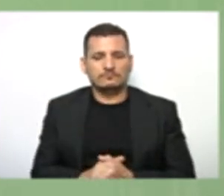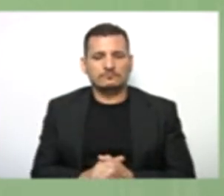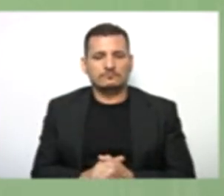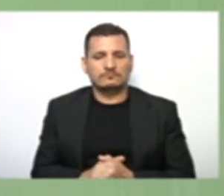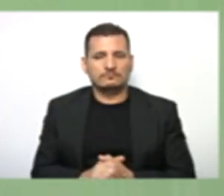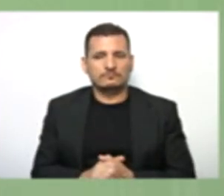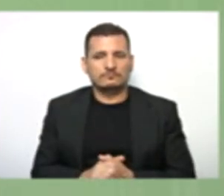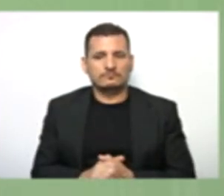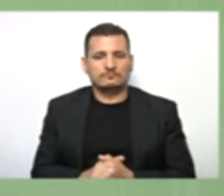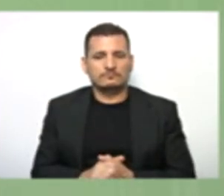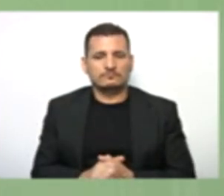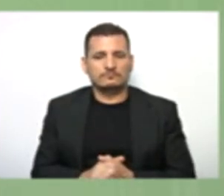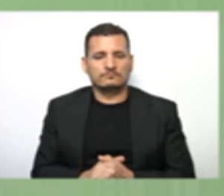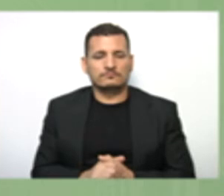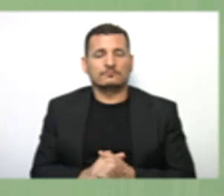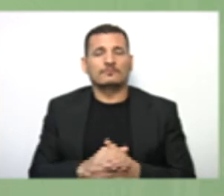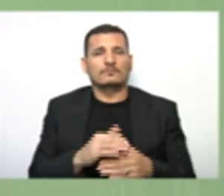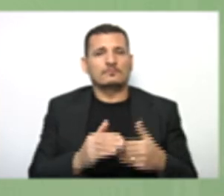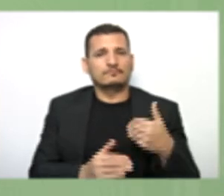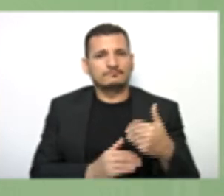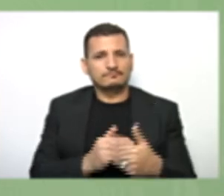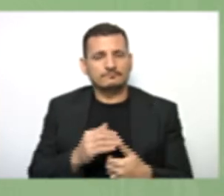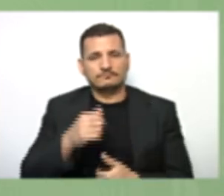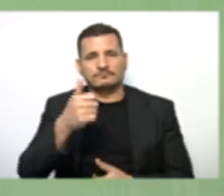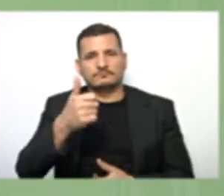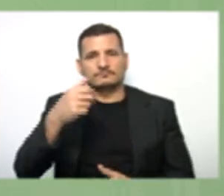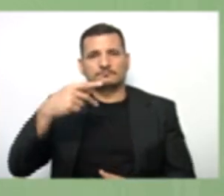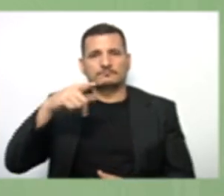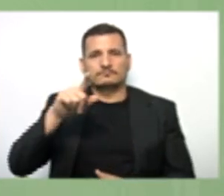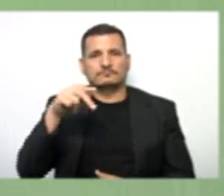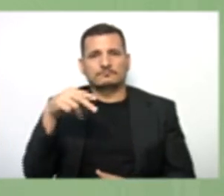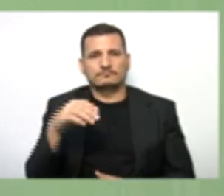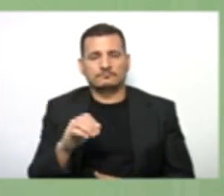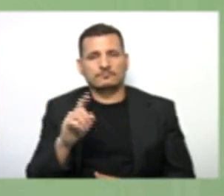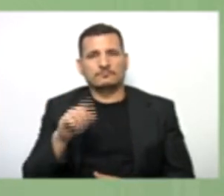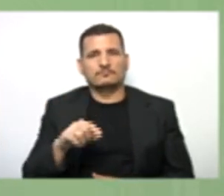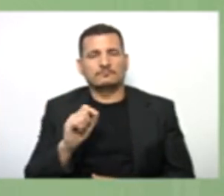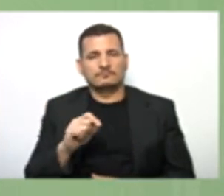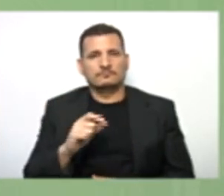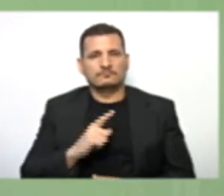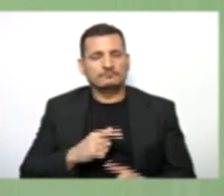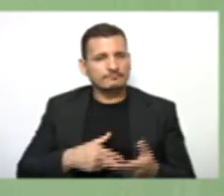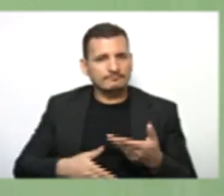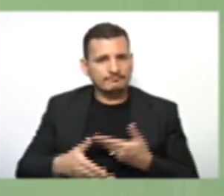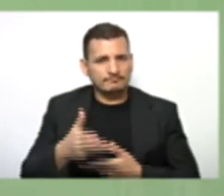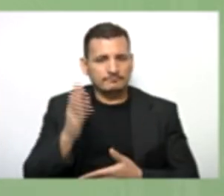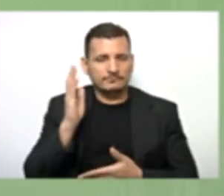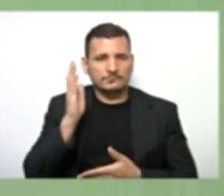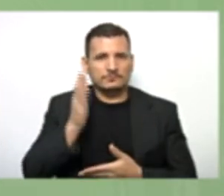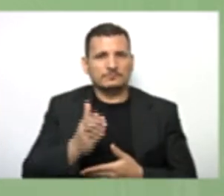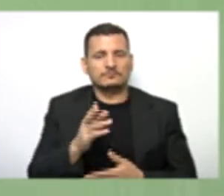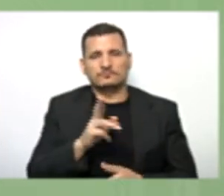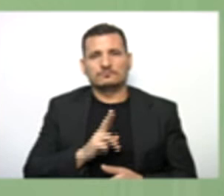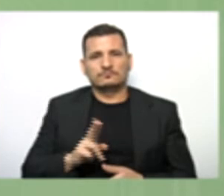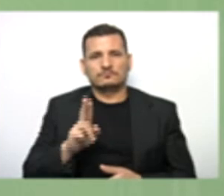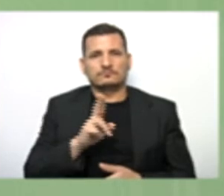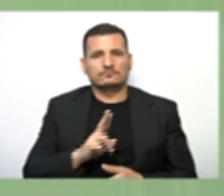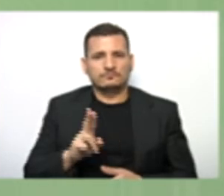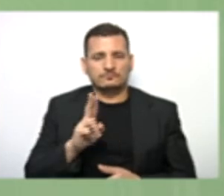de primeiro plano são os processos que interagem diretamente com o